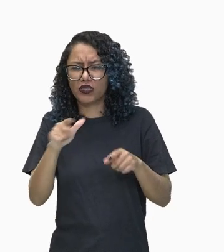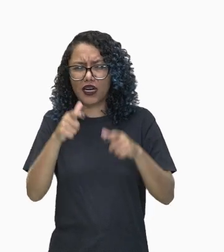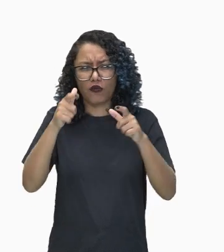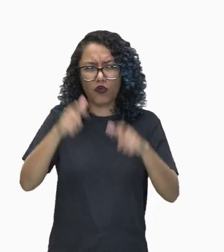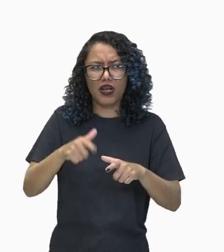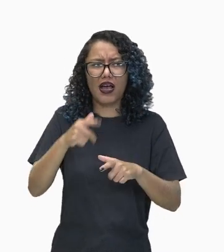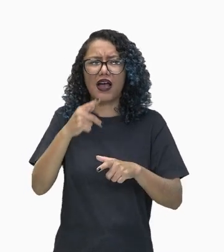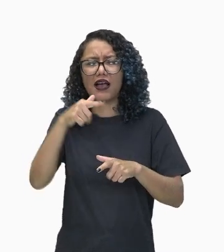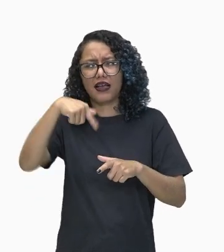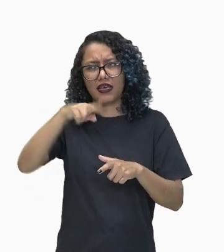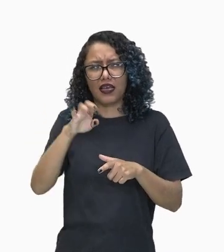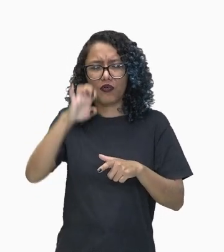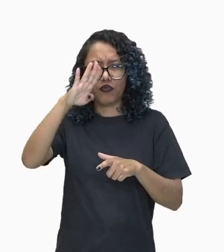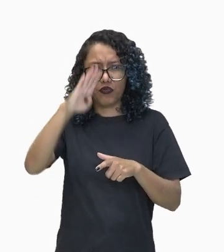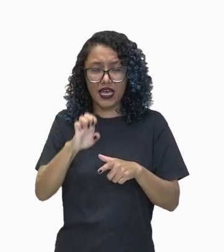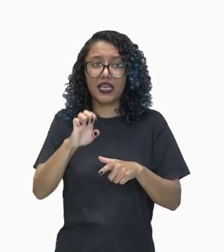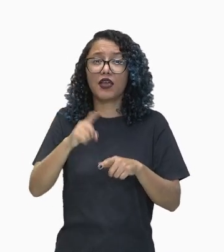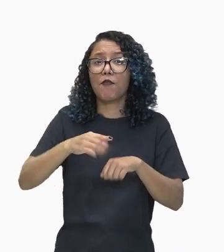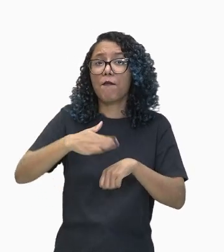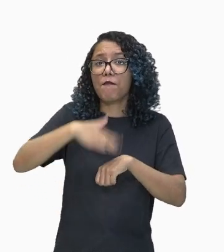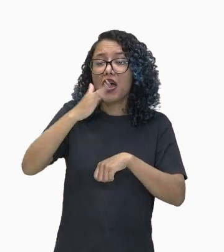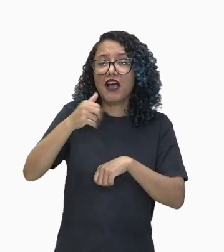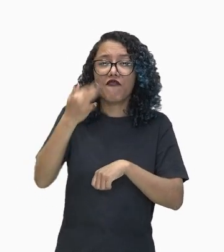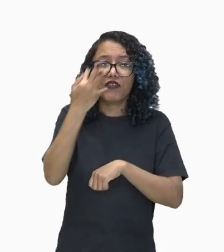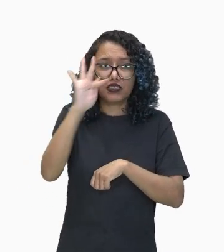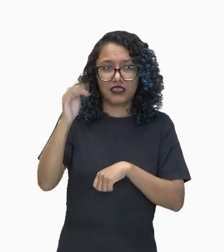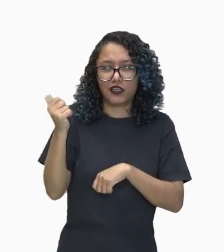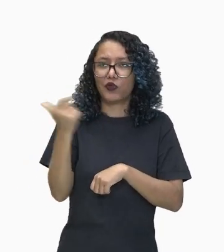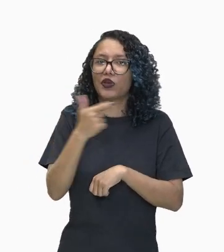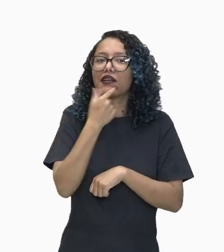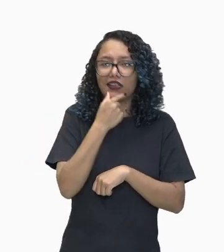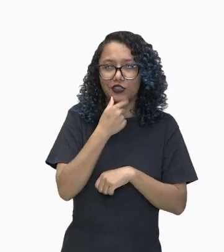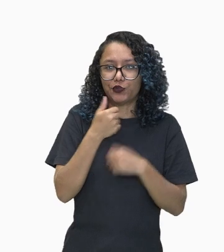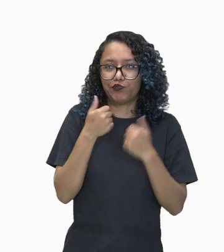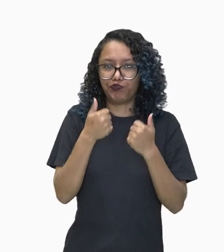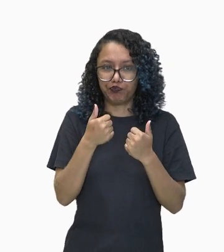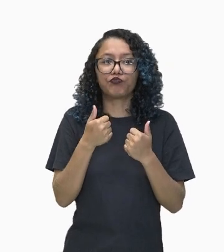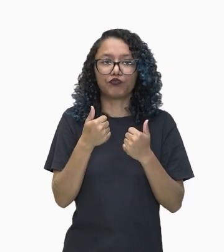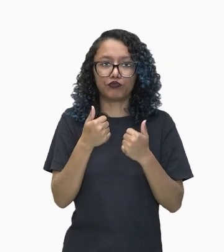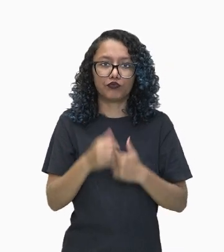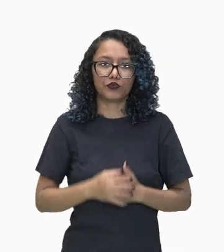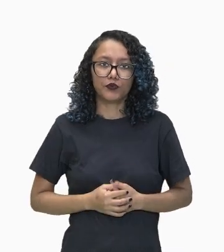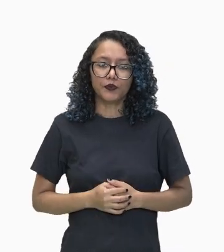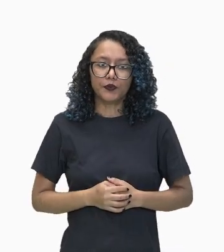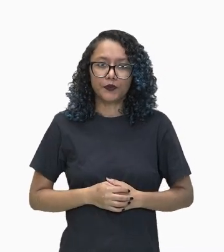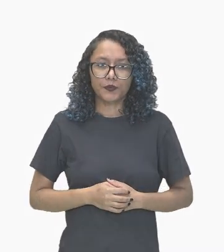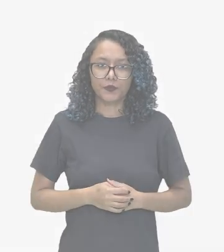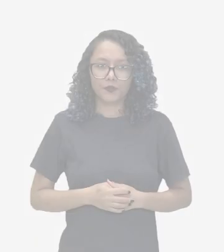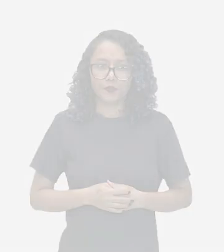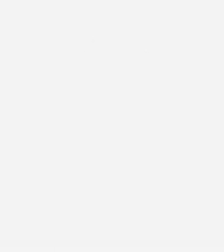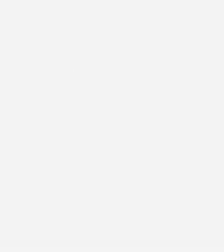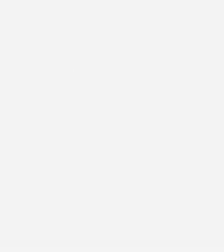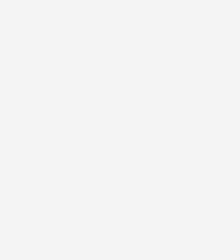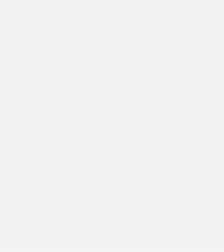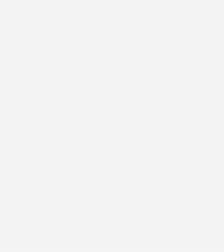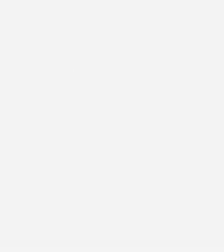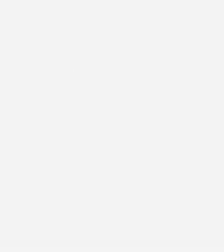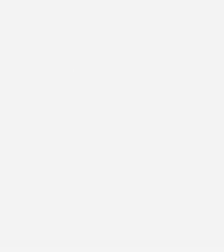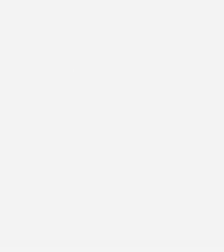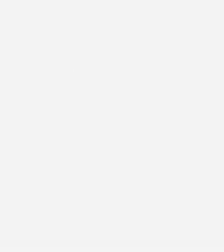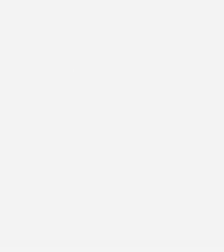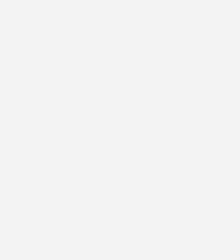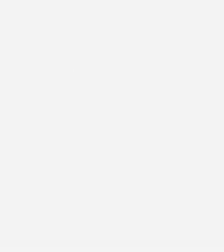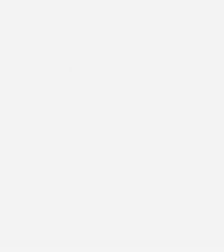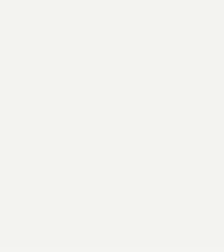identidade francesa, né, com o francês, do que com o inglês. Mas eles vão ser compostos por um grupo